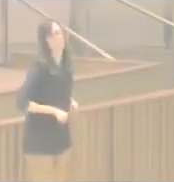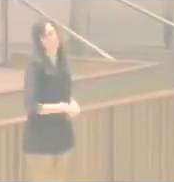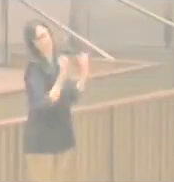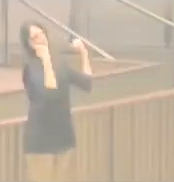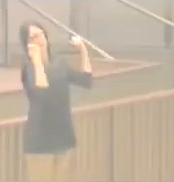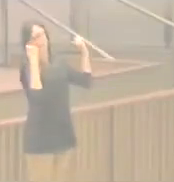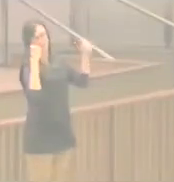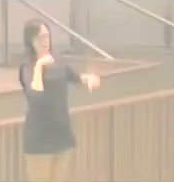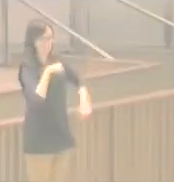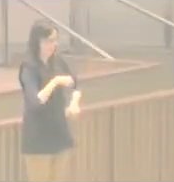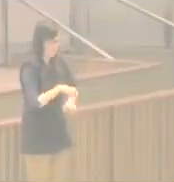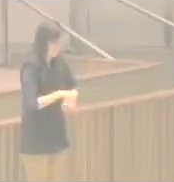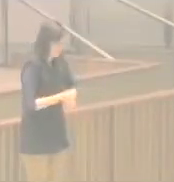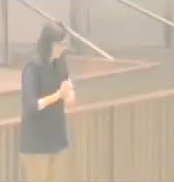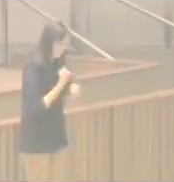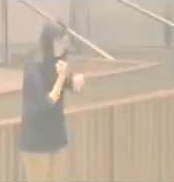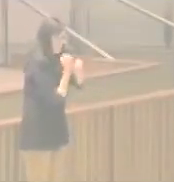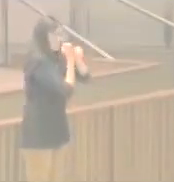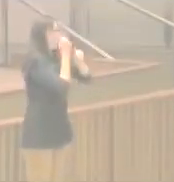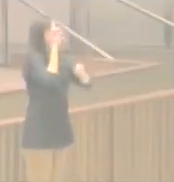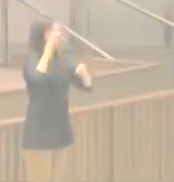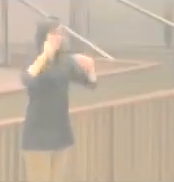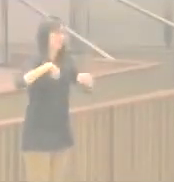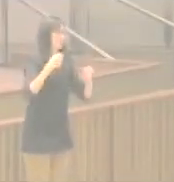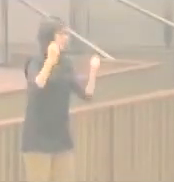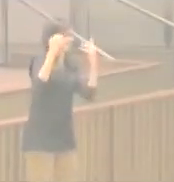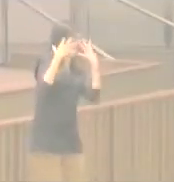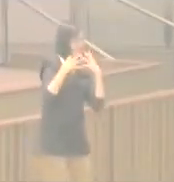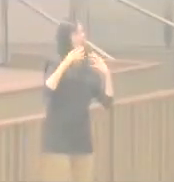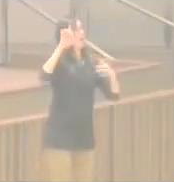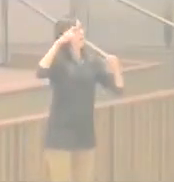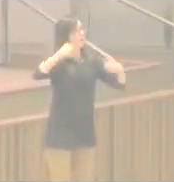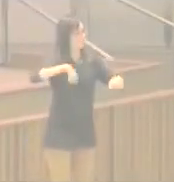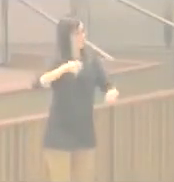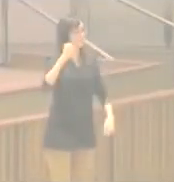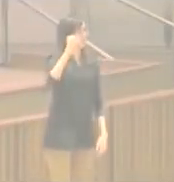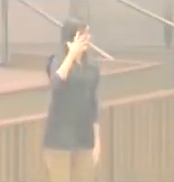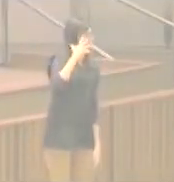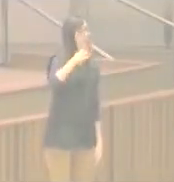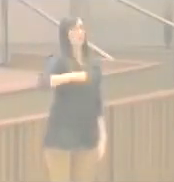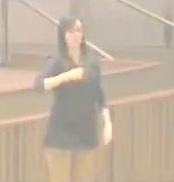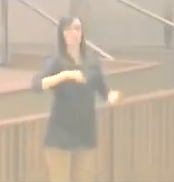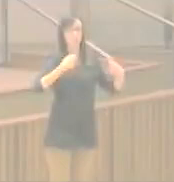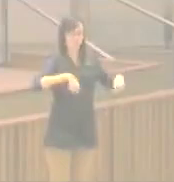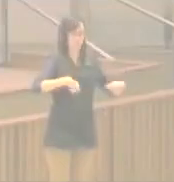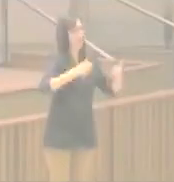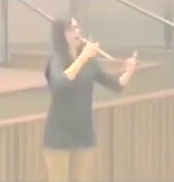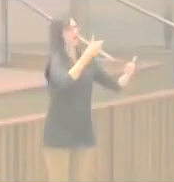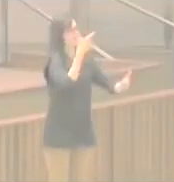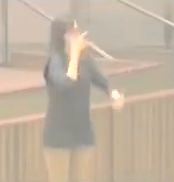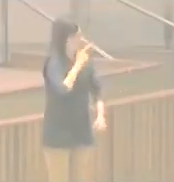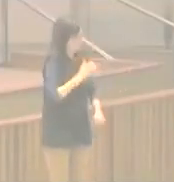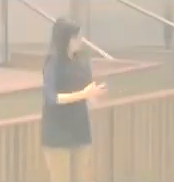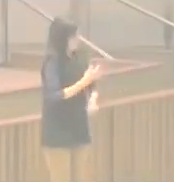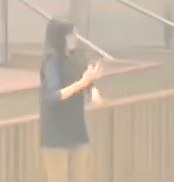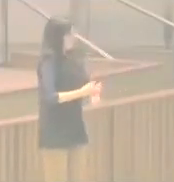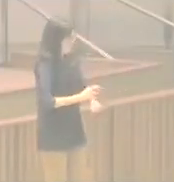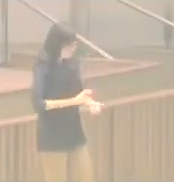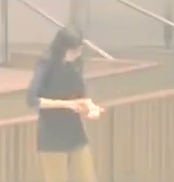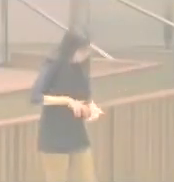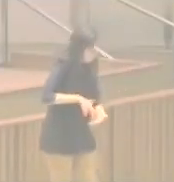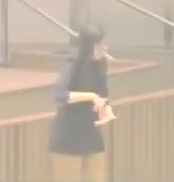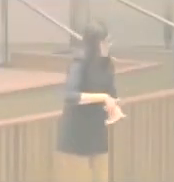sem que Deus derrame a sua graça e misericórdia sobre nós. E aí a gente precisa